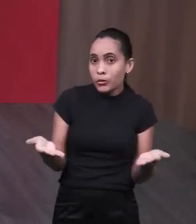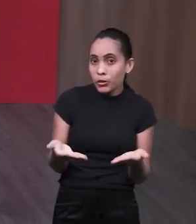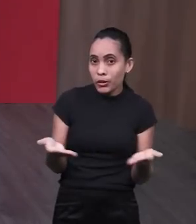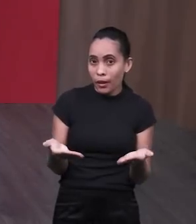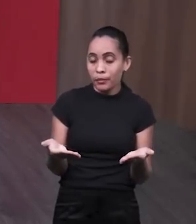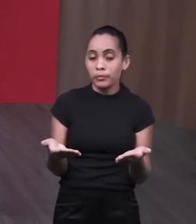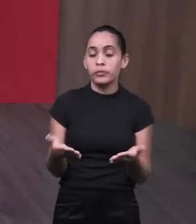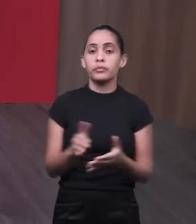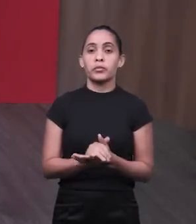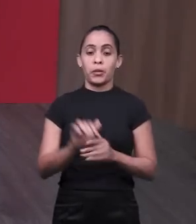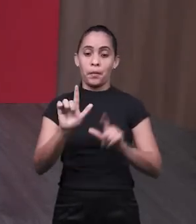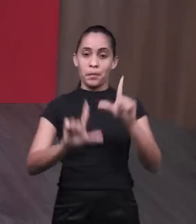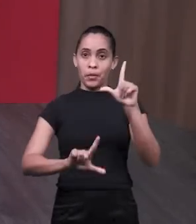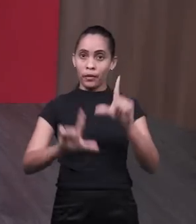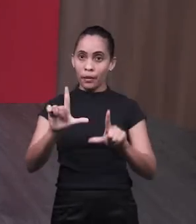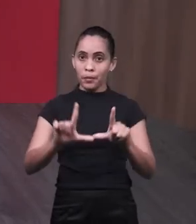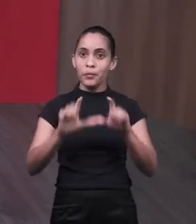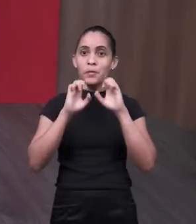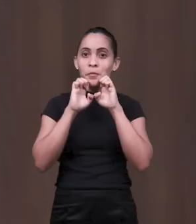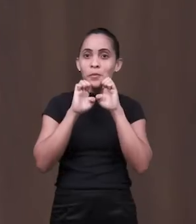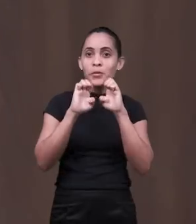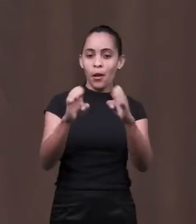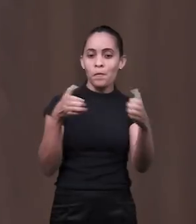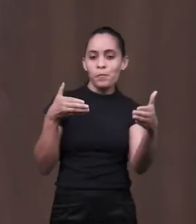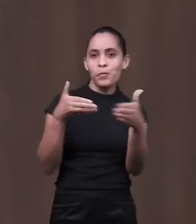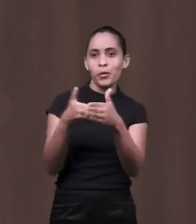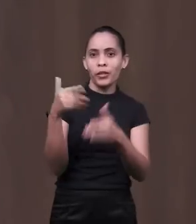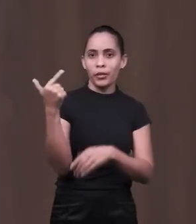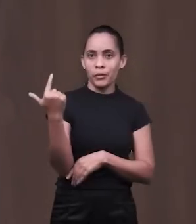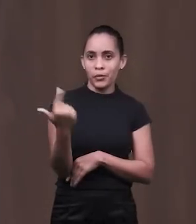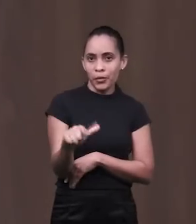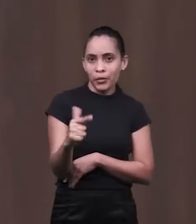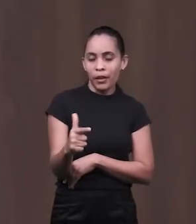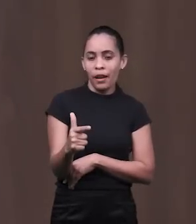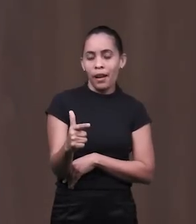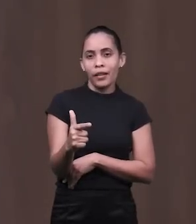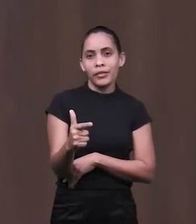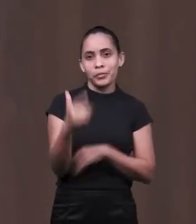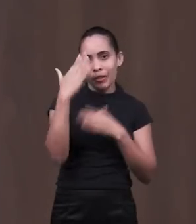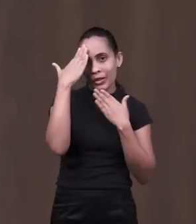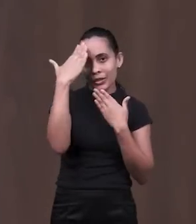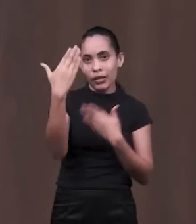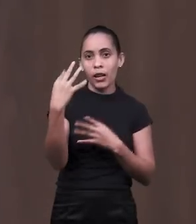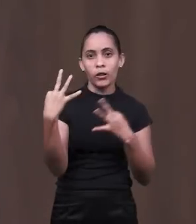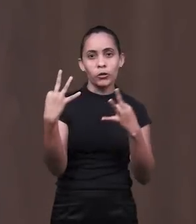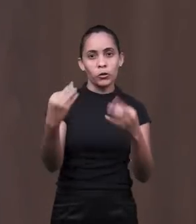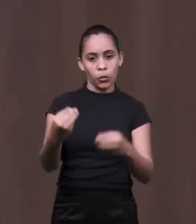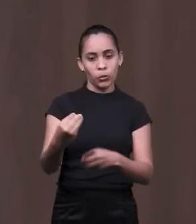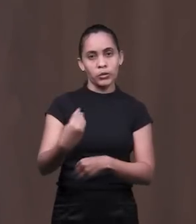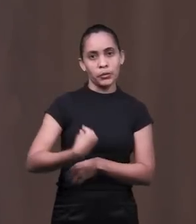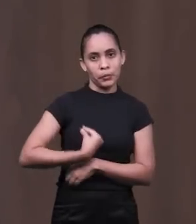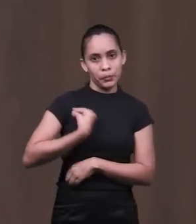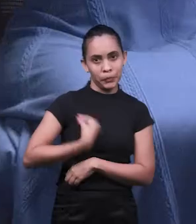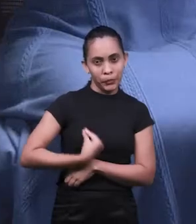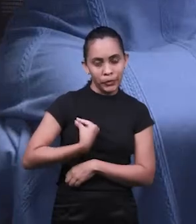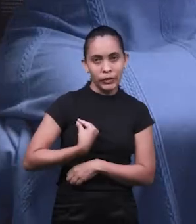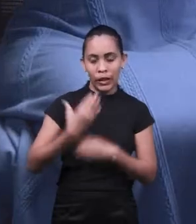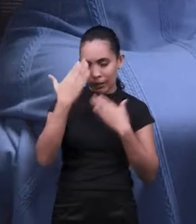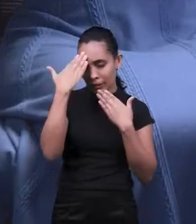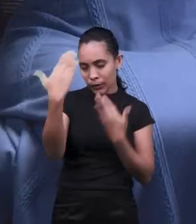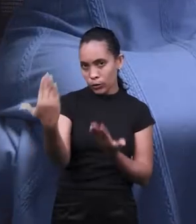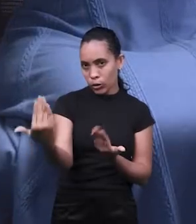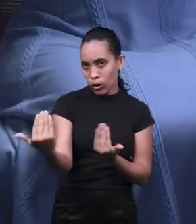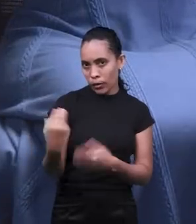final deste programa do Evangelho Sem Fronteiras. Queremos agradecer a todos que participaram, agradecer aos